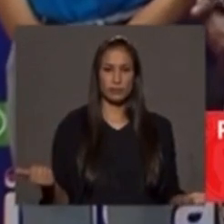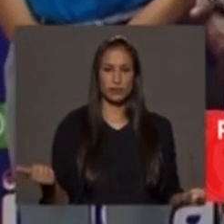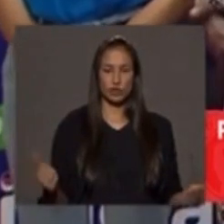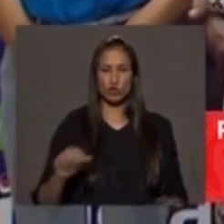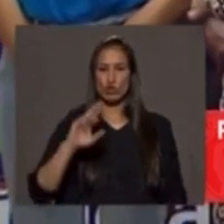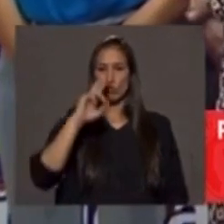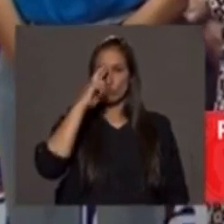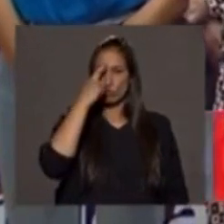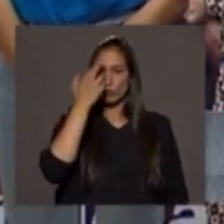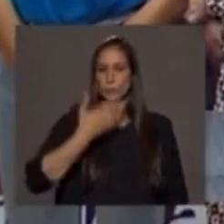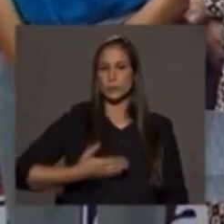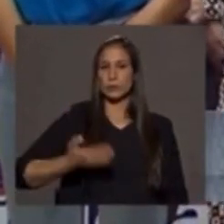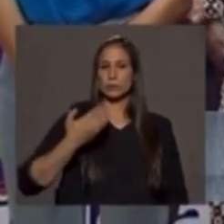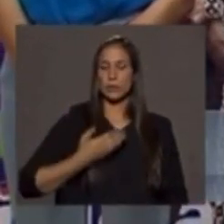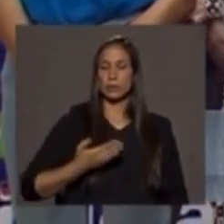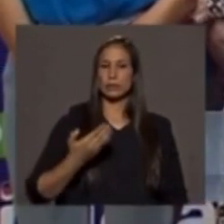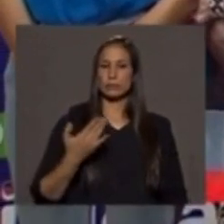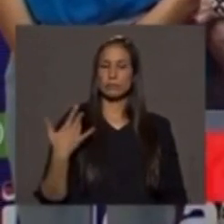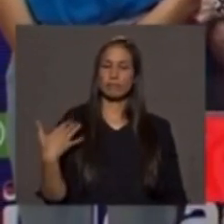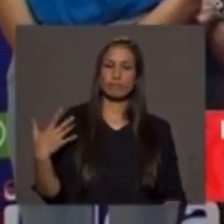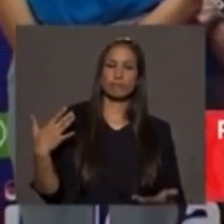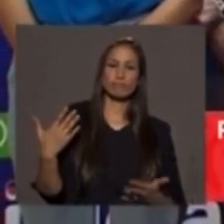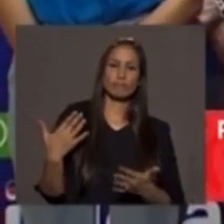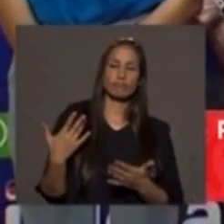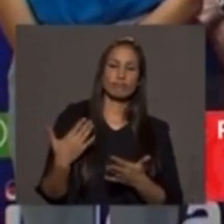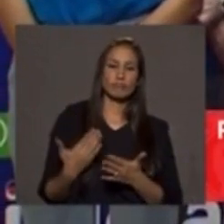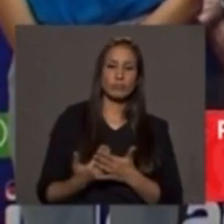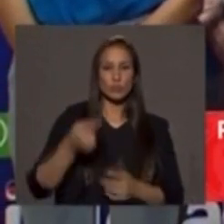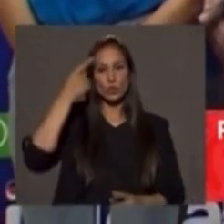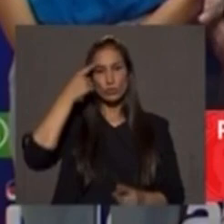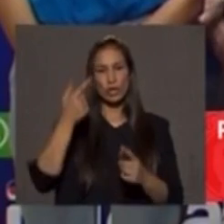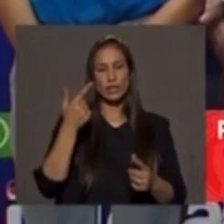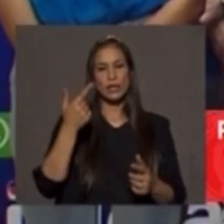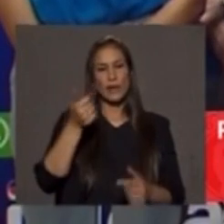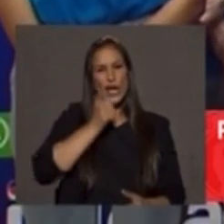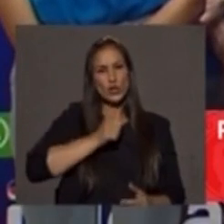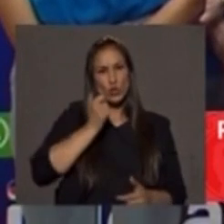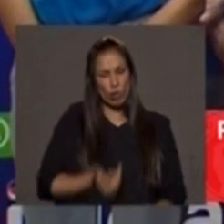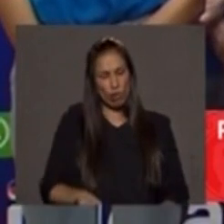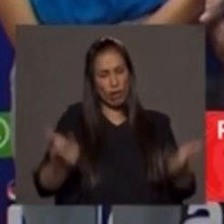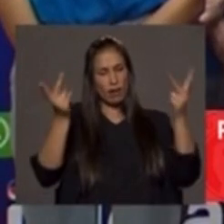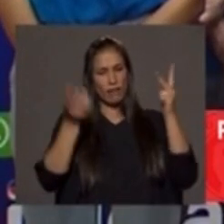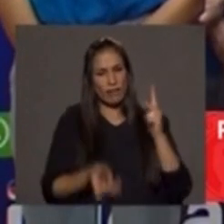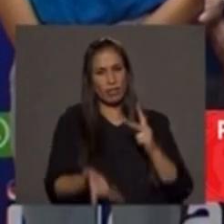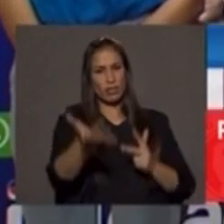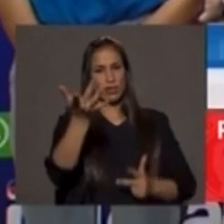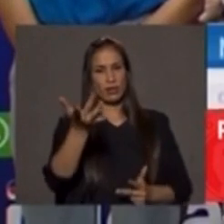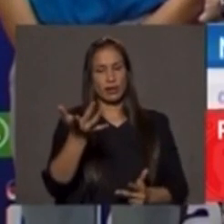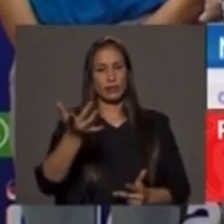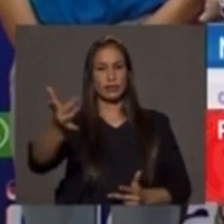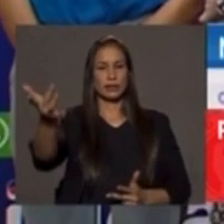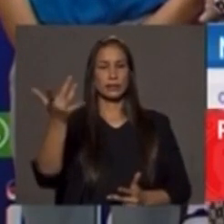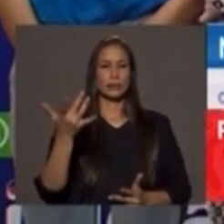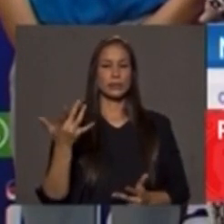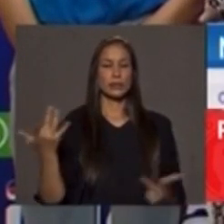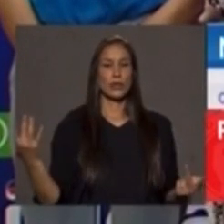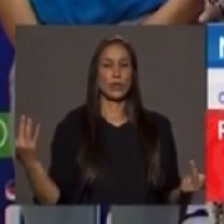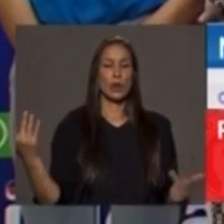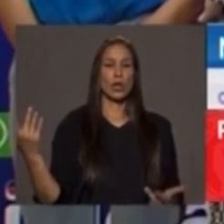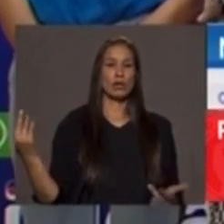das últimas semanas para liberalizar os Açores, para trazer aos Açores um ar mais